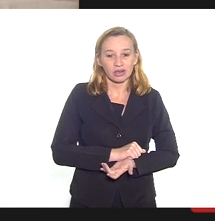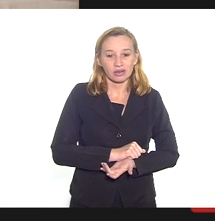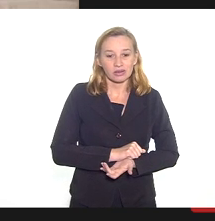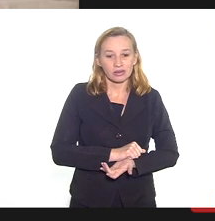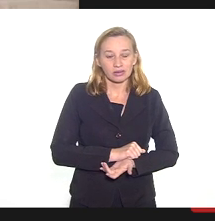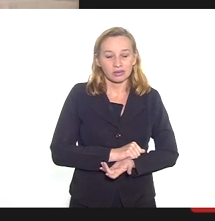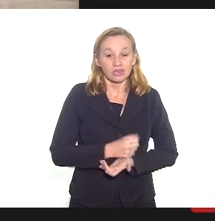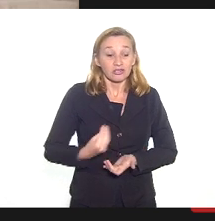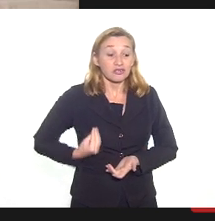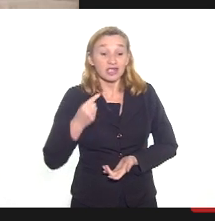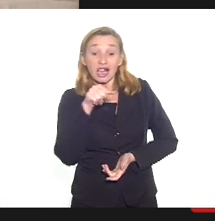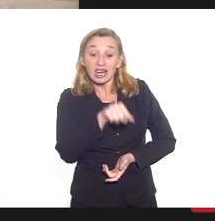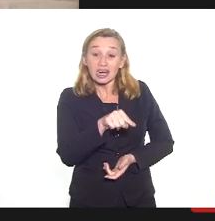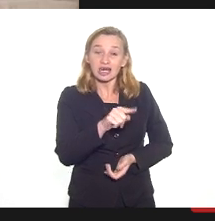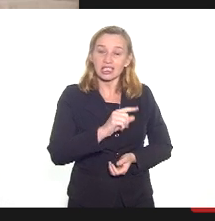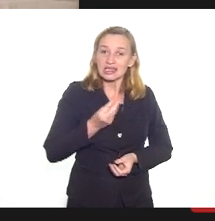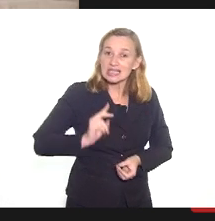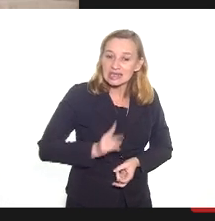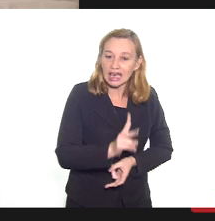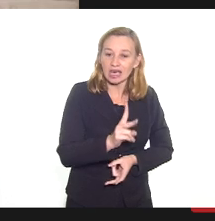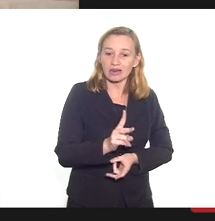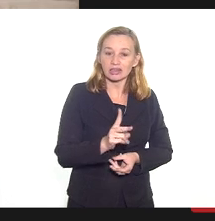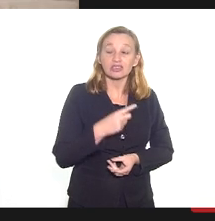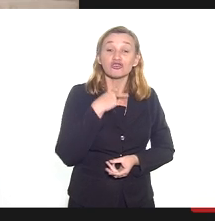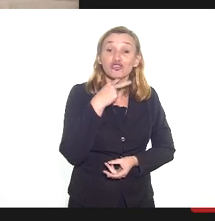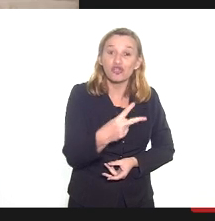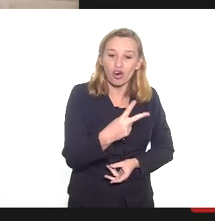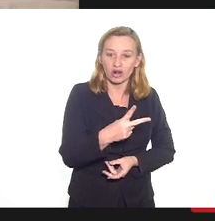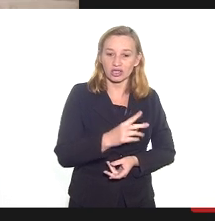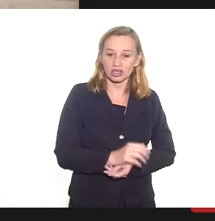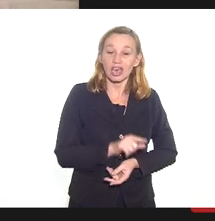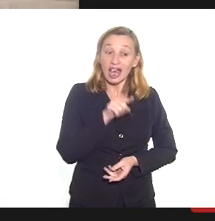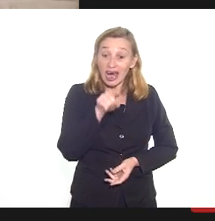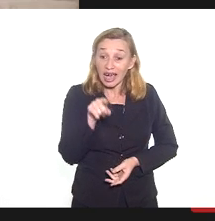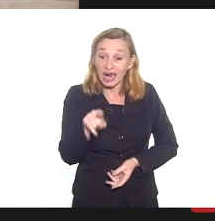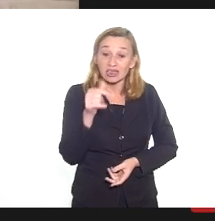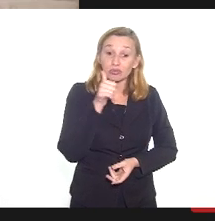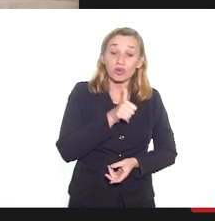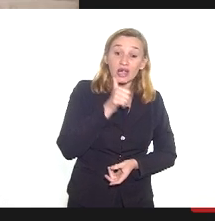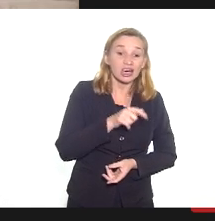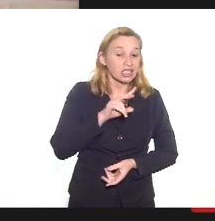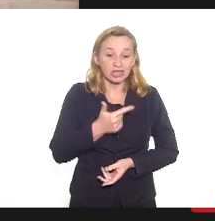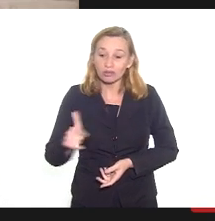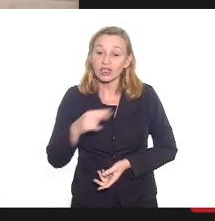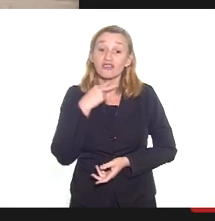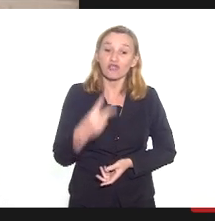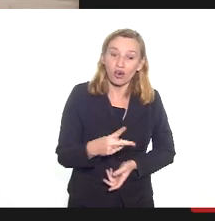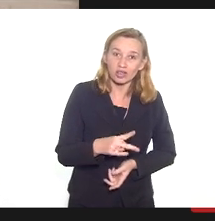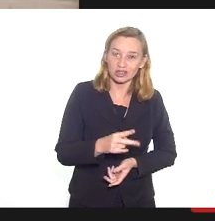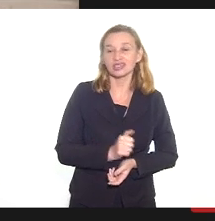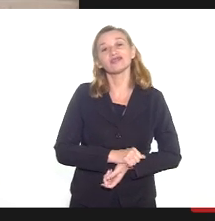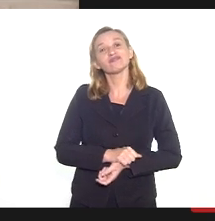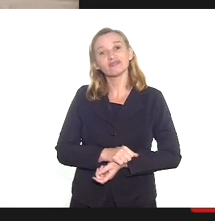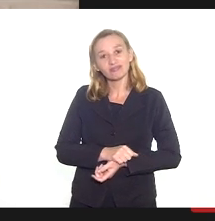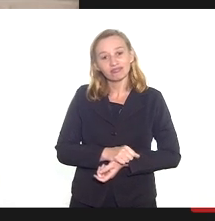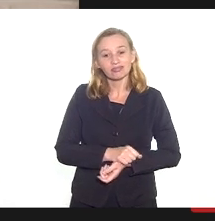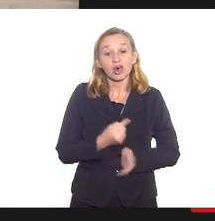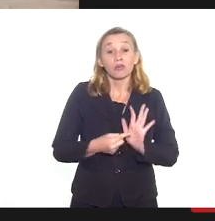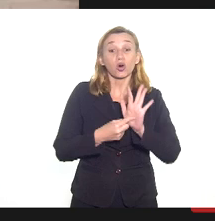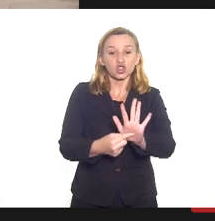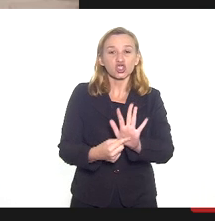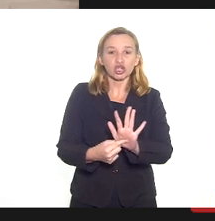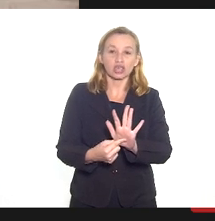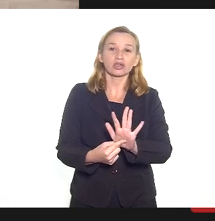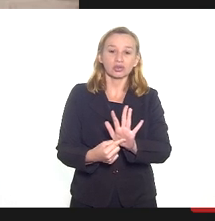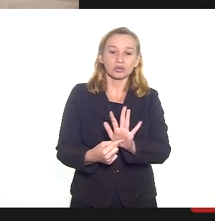De estar ali presente sempre, dando voz àquelas que não têm voz, né? Tirando da invisibilidade as